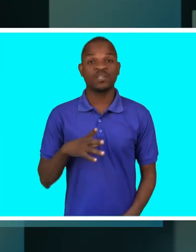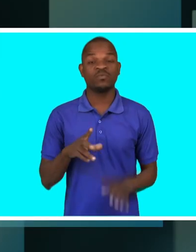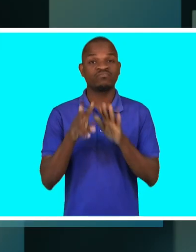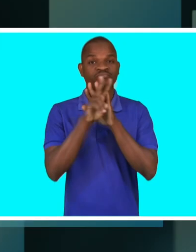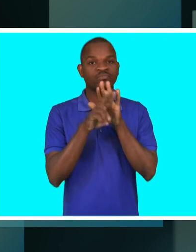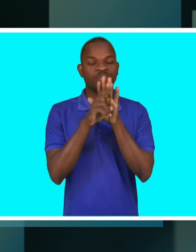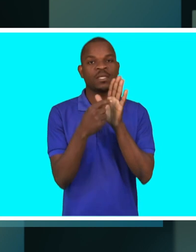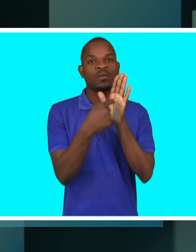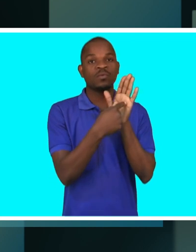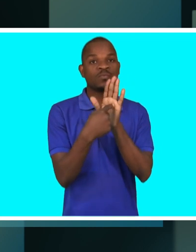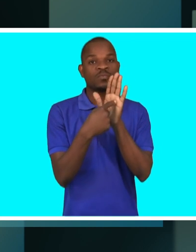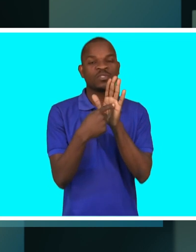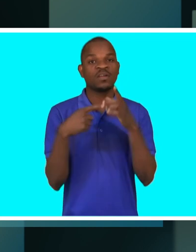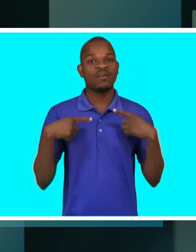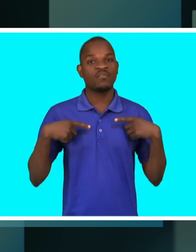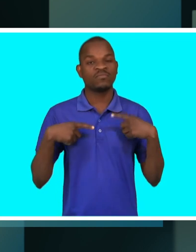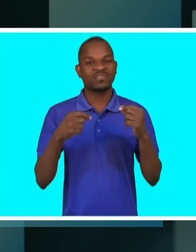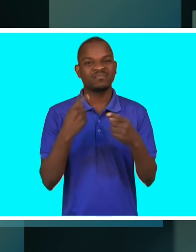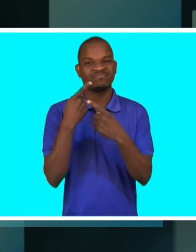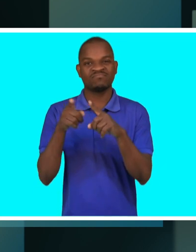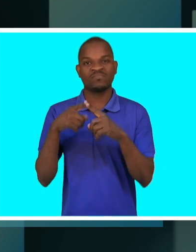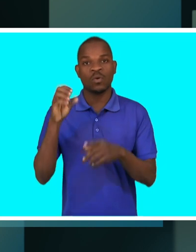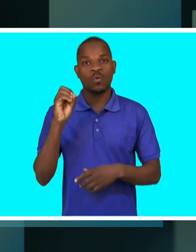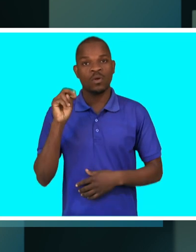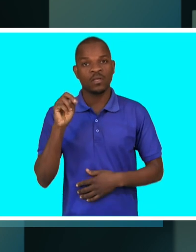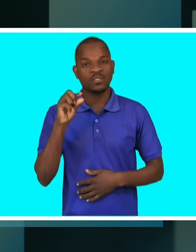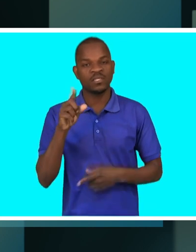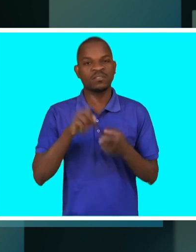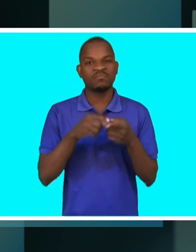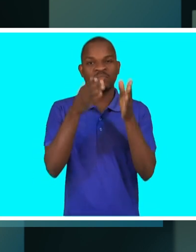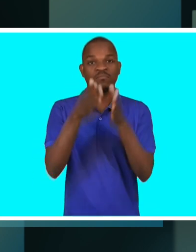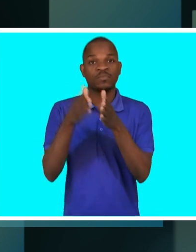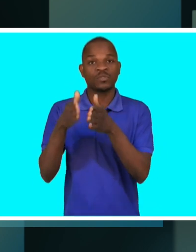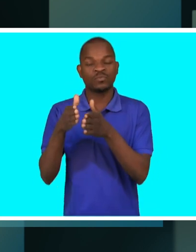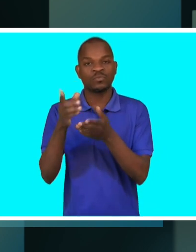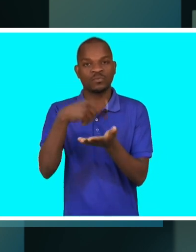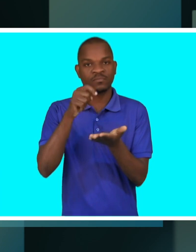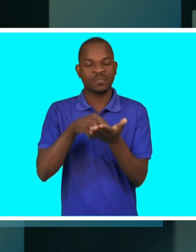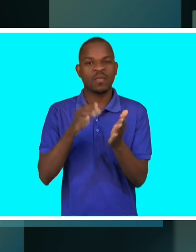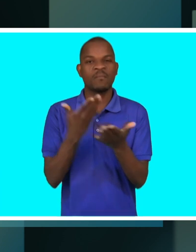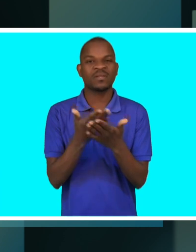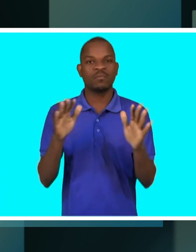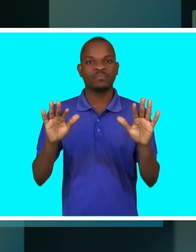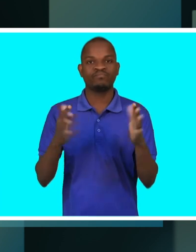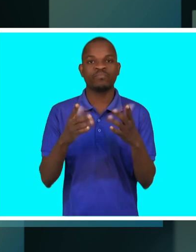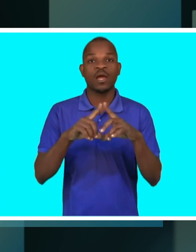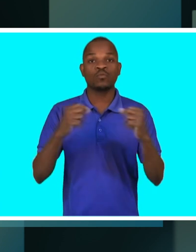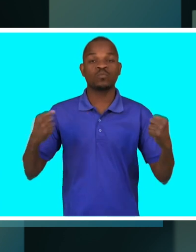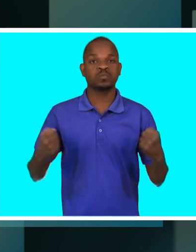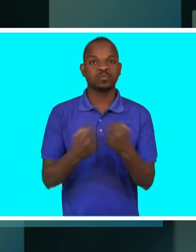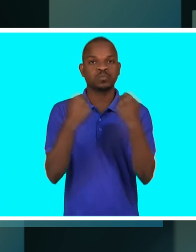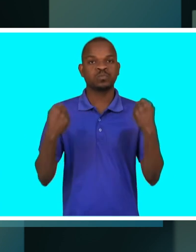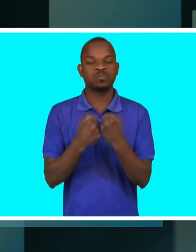São imagens que ilustram a vontade de organizações e munícipes da URB em diminuir os